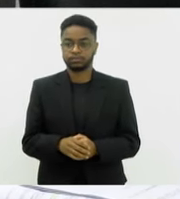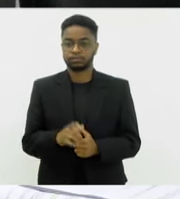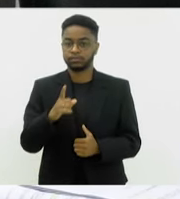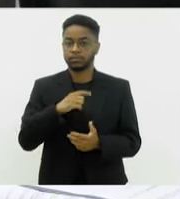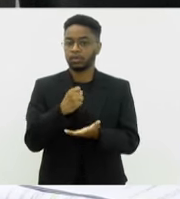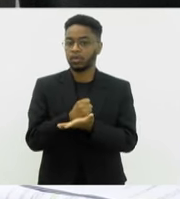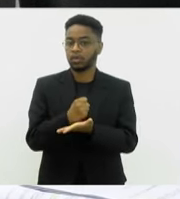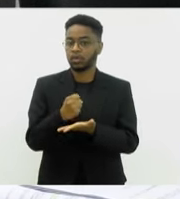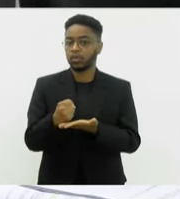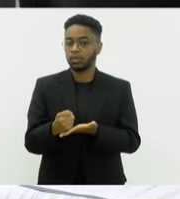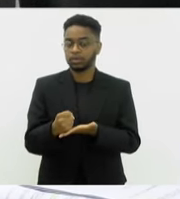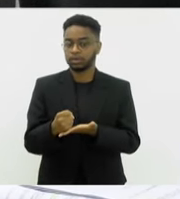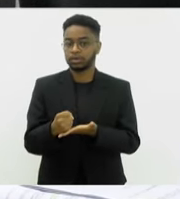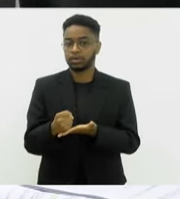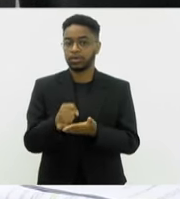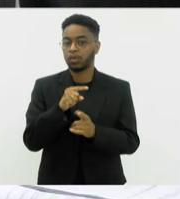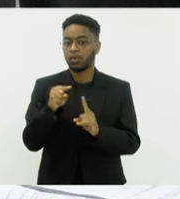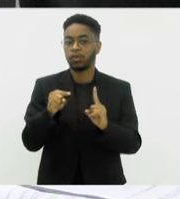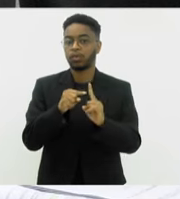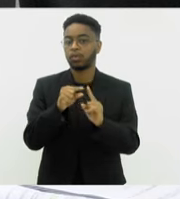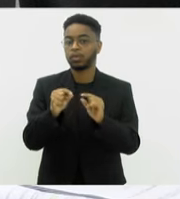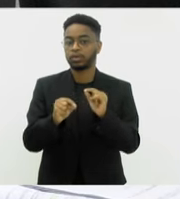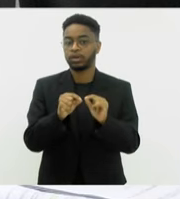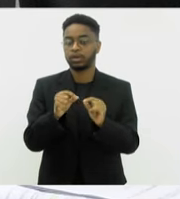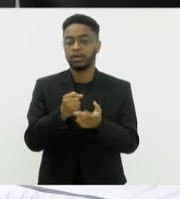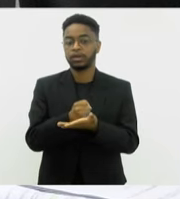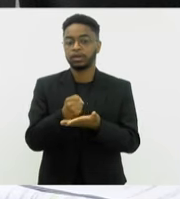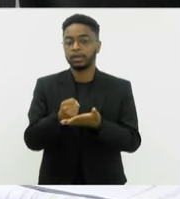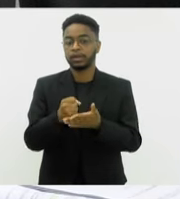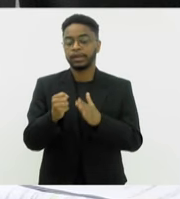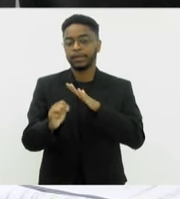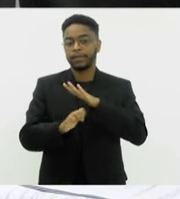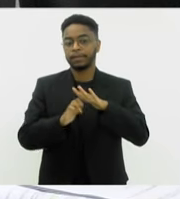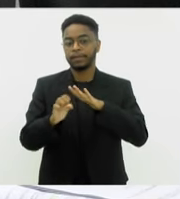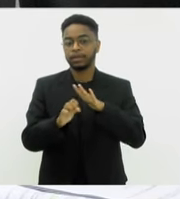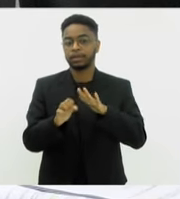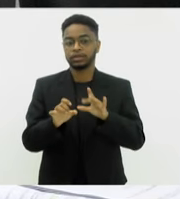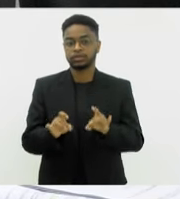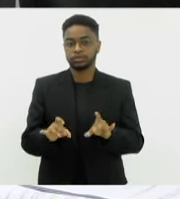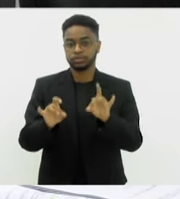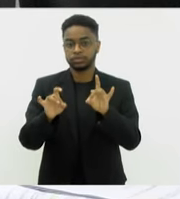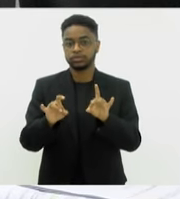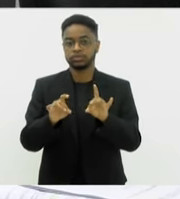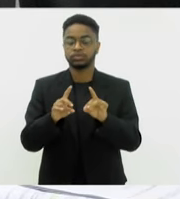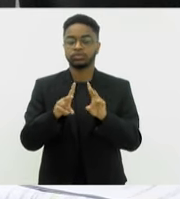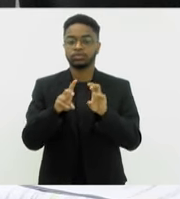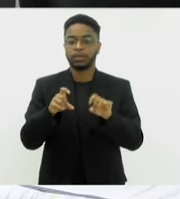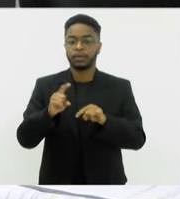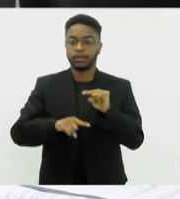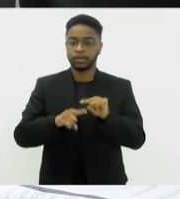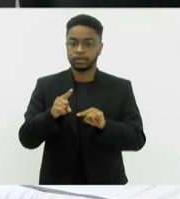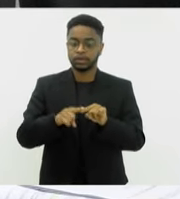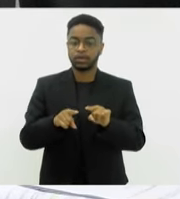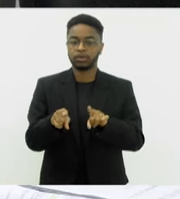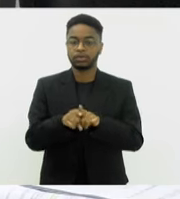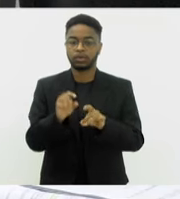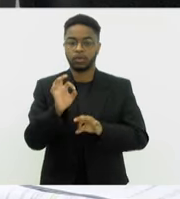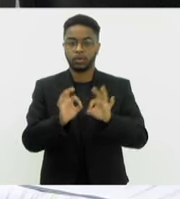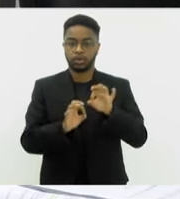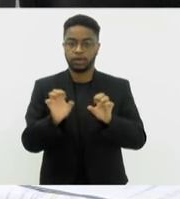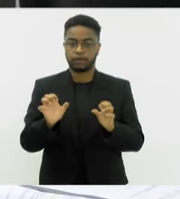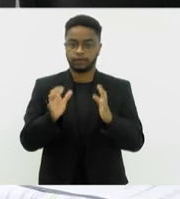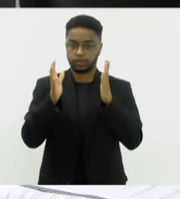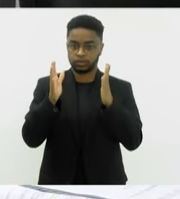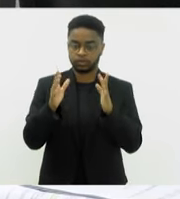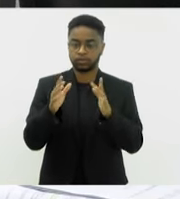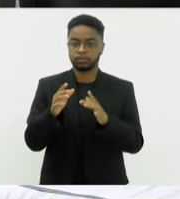contratação cujo objeto é contratação de empresa especializada em locação de materiais e equipamentos, bem como organização de eventos